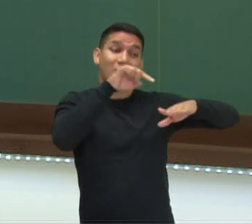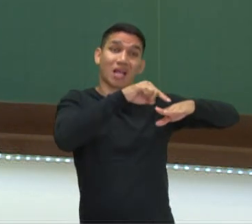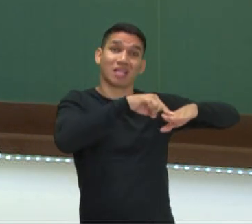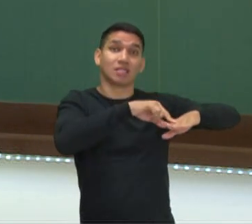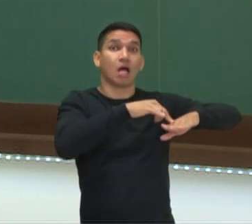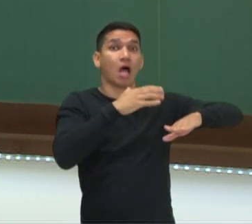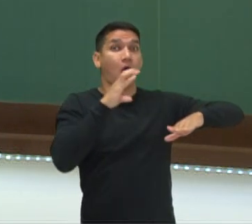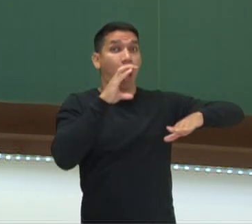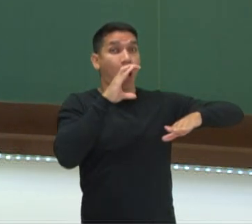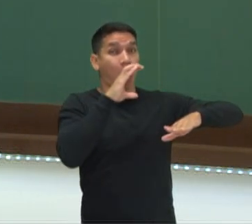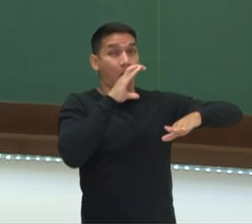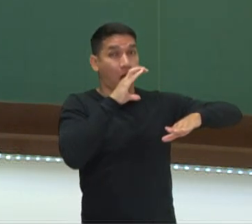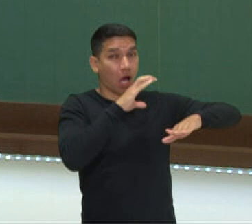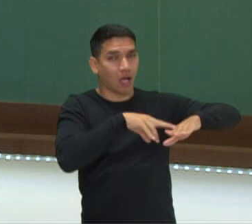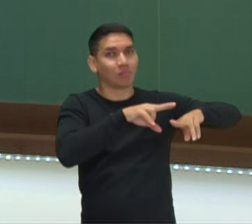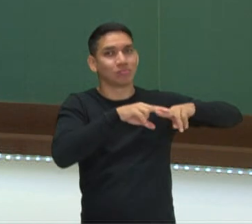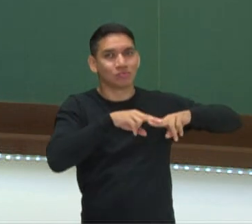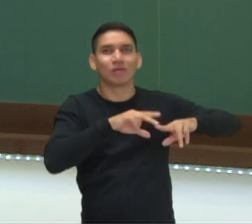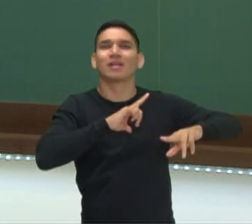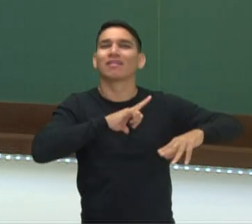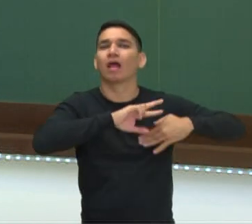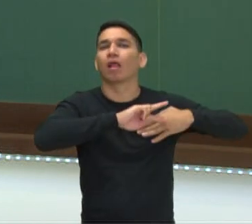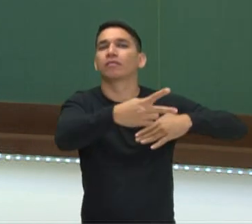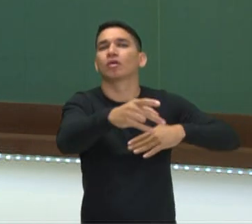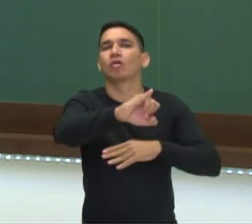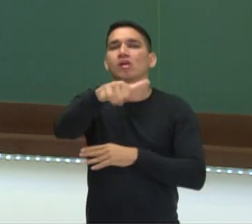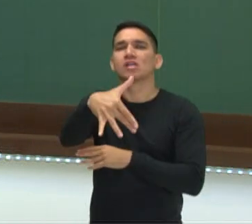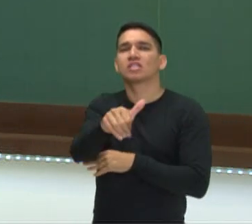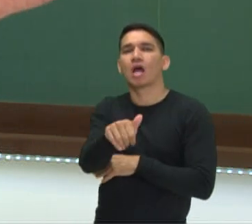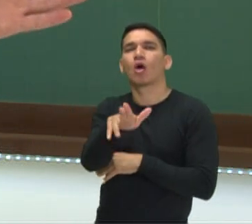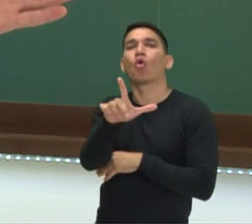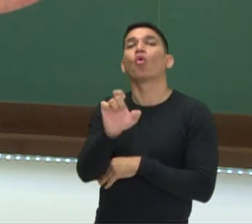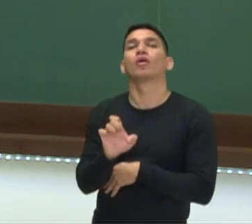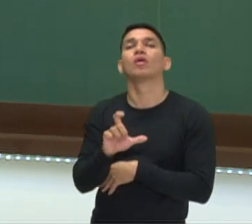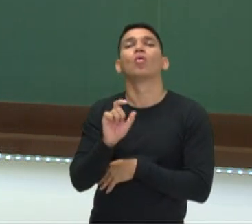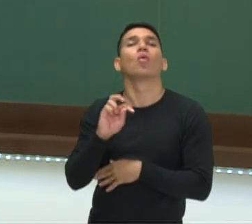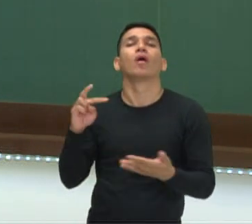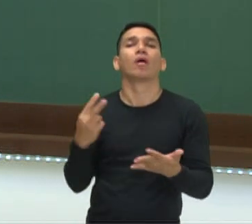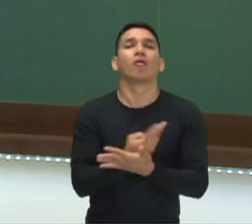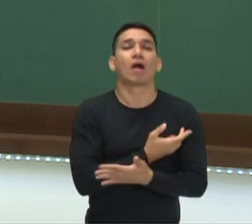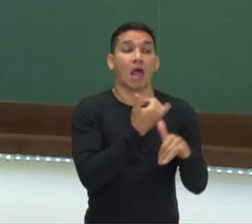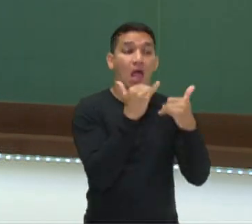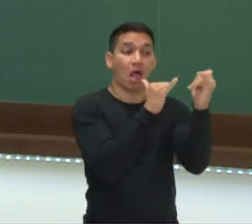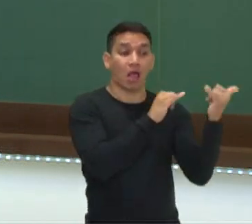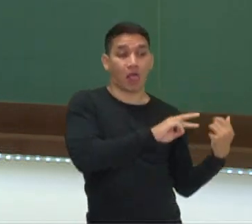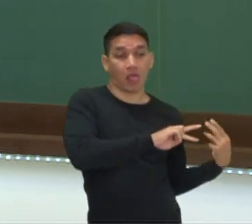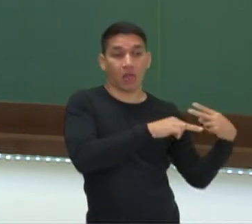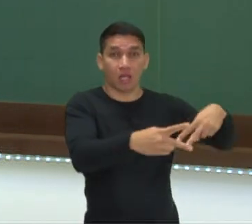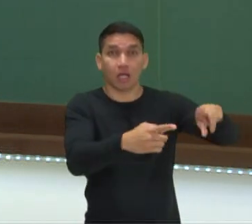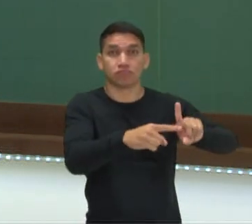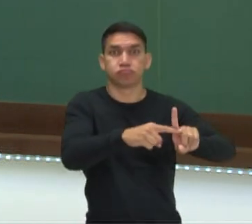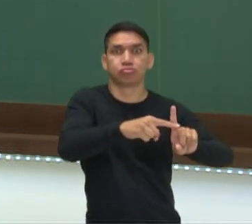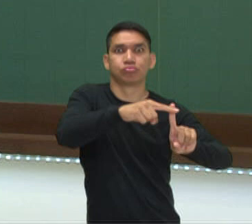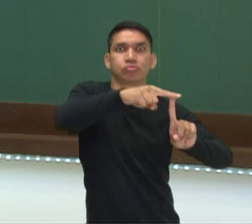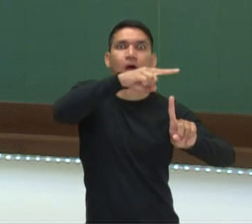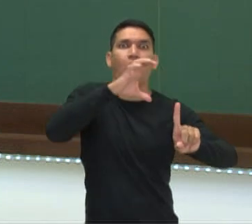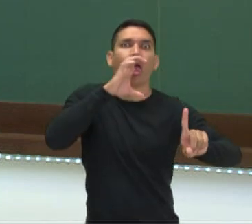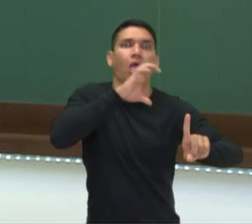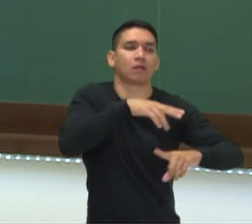aquecimento, né? O pessoal chama de efeito Joule, transformação de energia elétrica em energia térmica. Então acaba